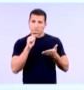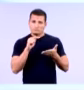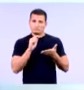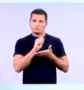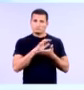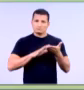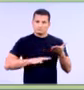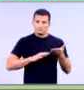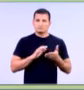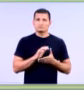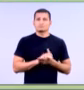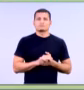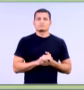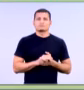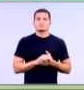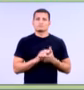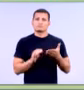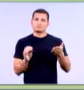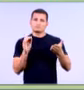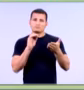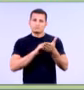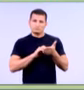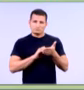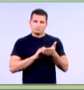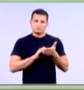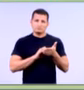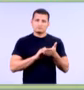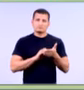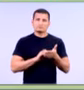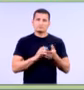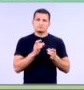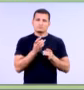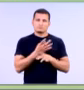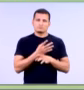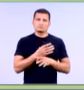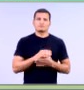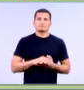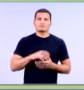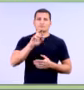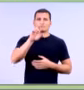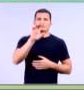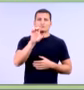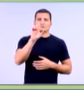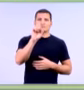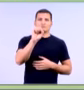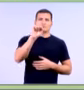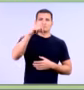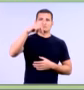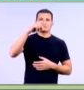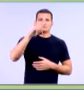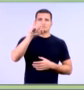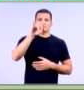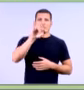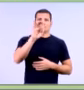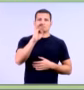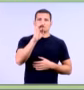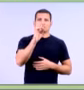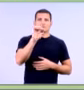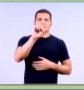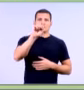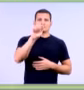destinatário, a gente emprega fechos especiais, respeitosamente apenas